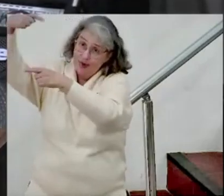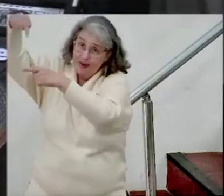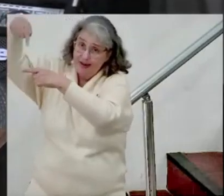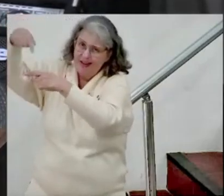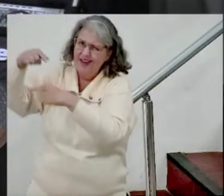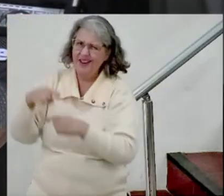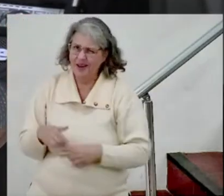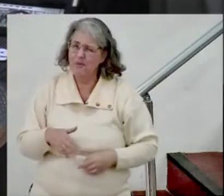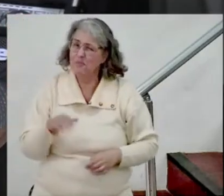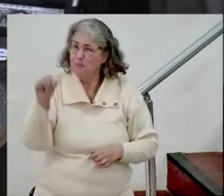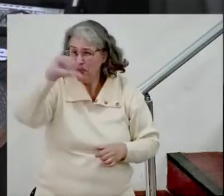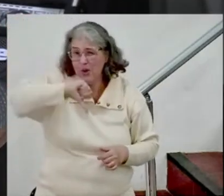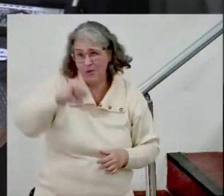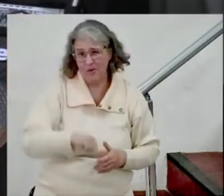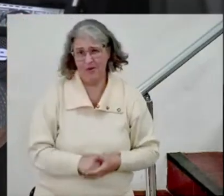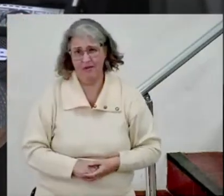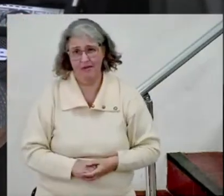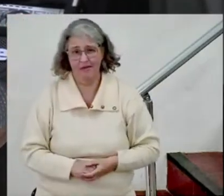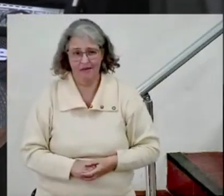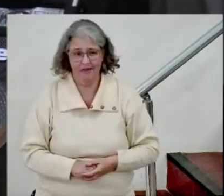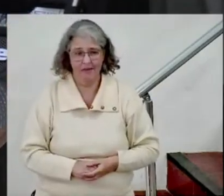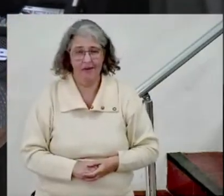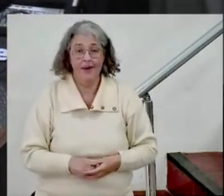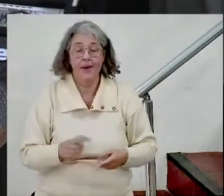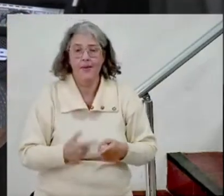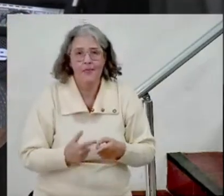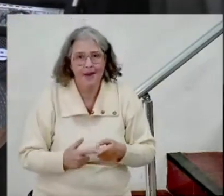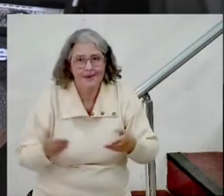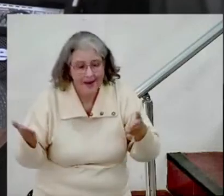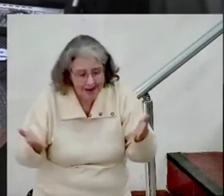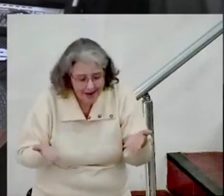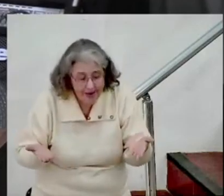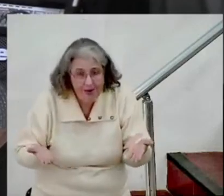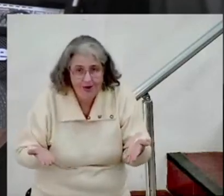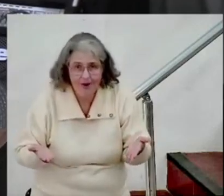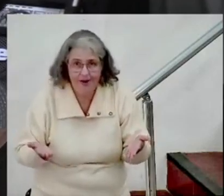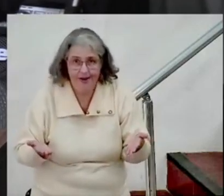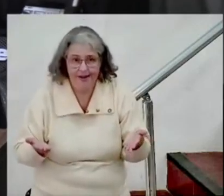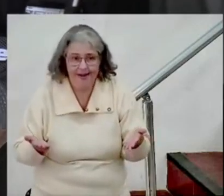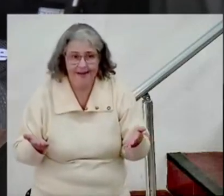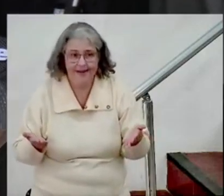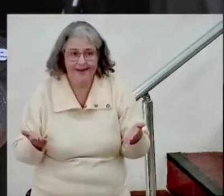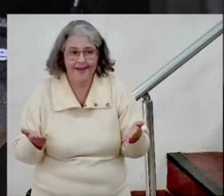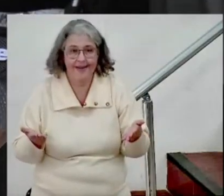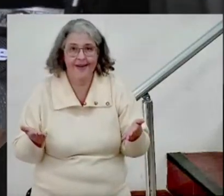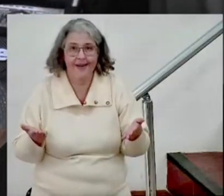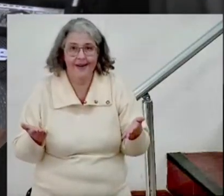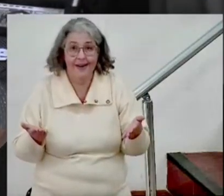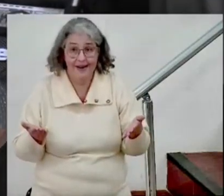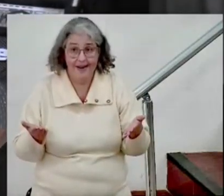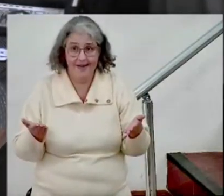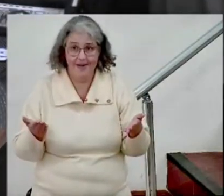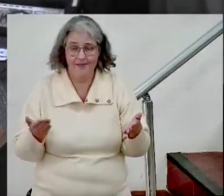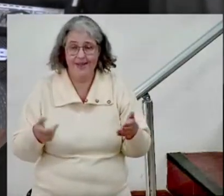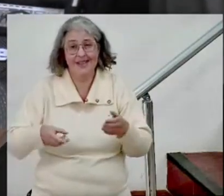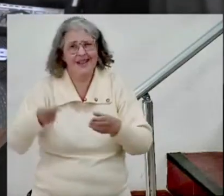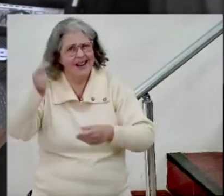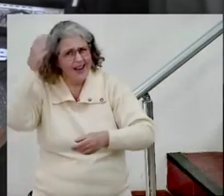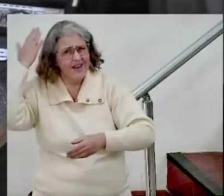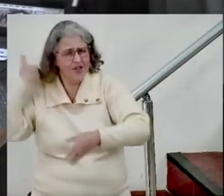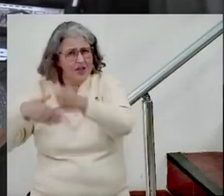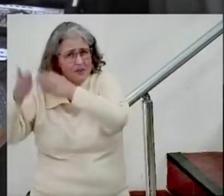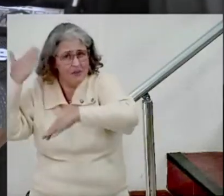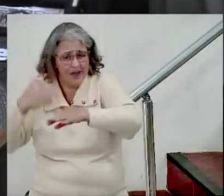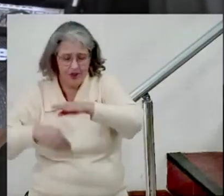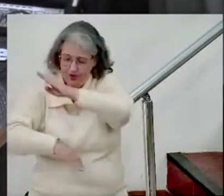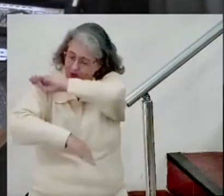tem grande vantagem estratégica. Porque você depende da força da gravidade. É mais fácil tacar pedra de baixo para cima, né? de cima para baixo, do que de